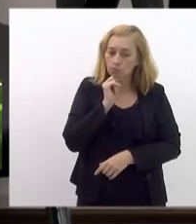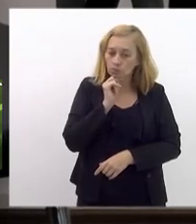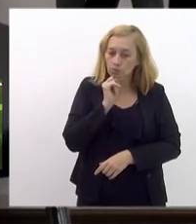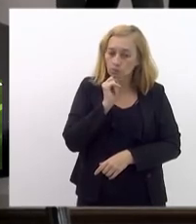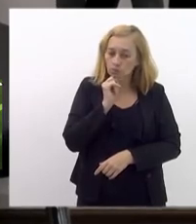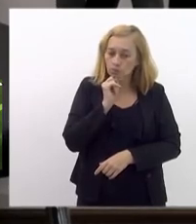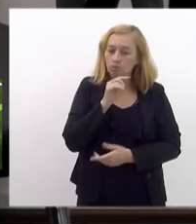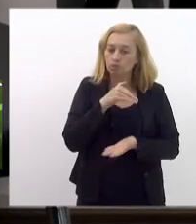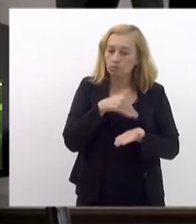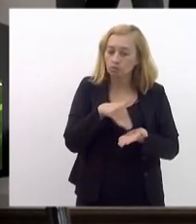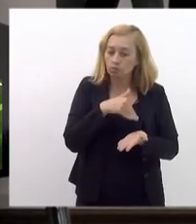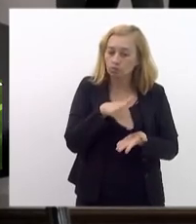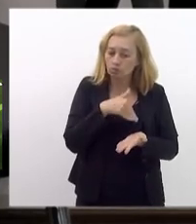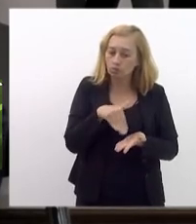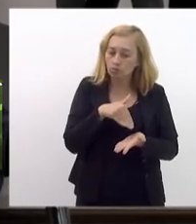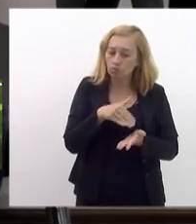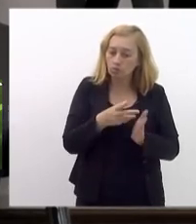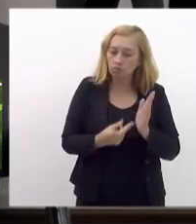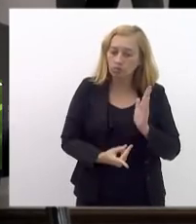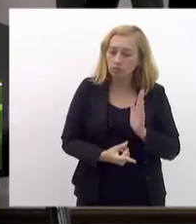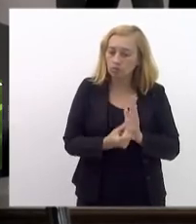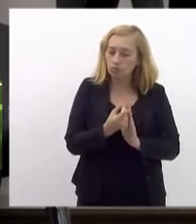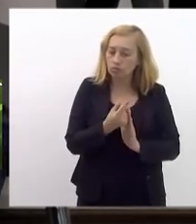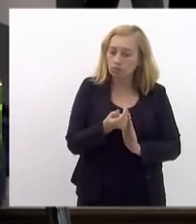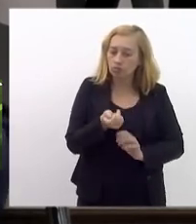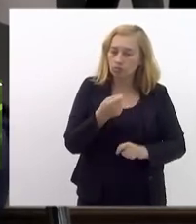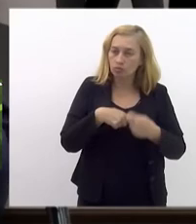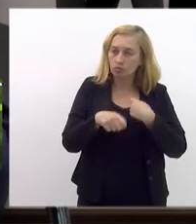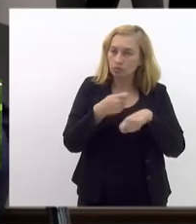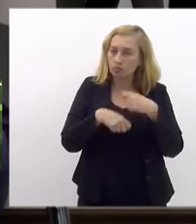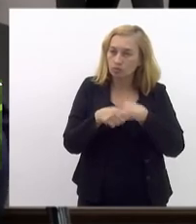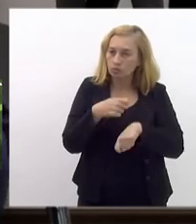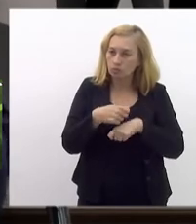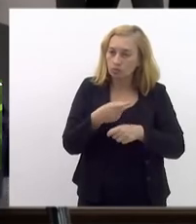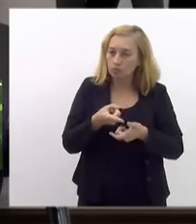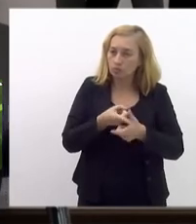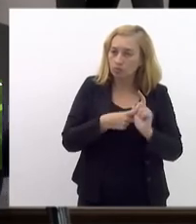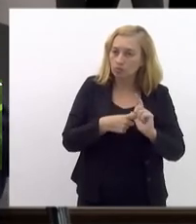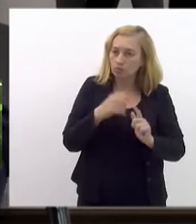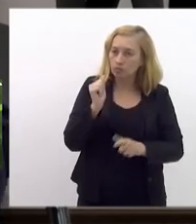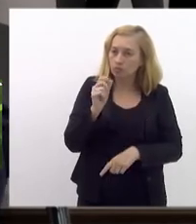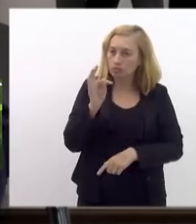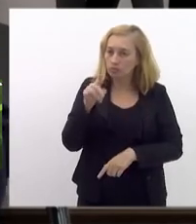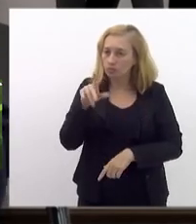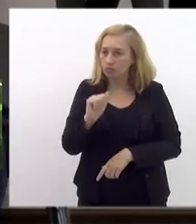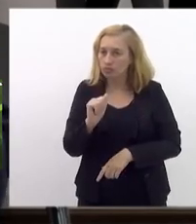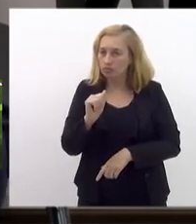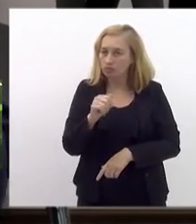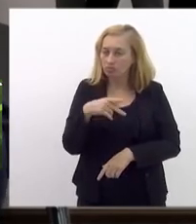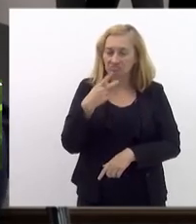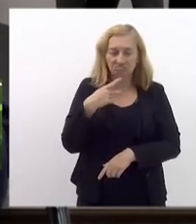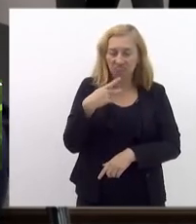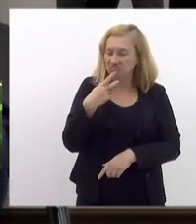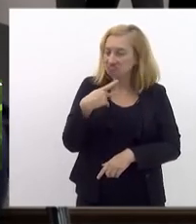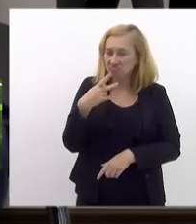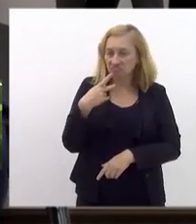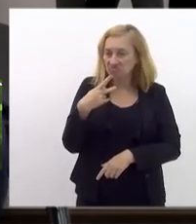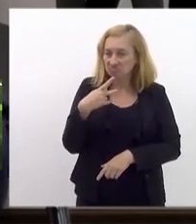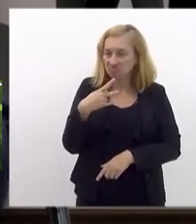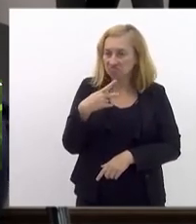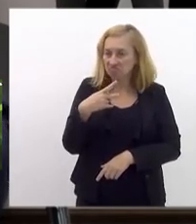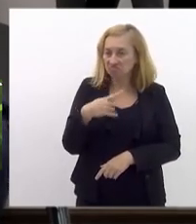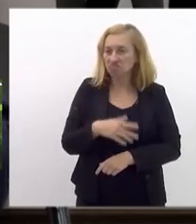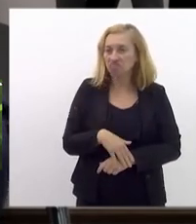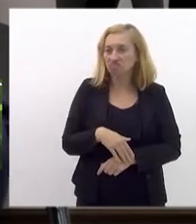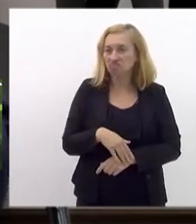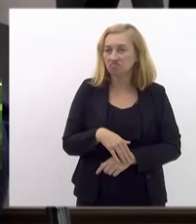a Secretaria de Finanças, Economia e a dívida ativa não se falam através